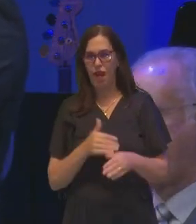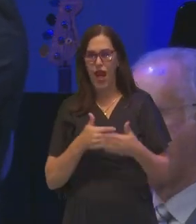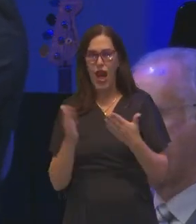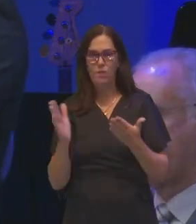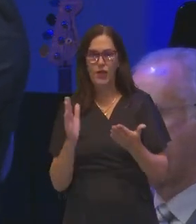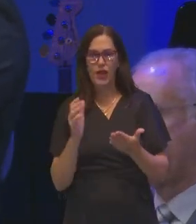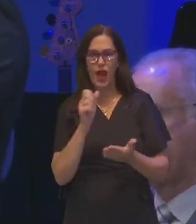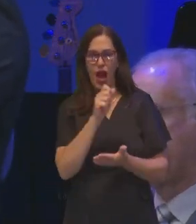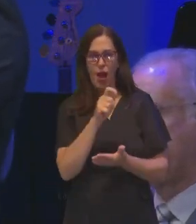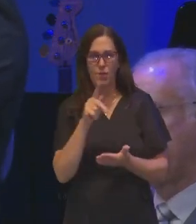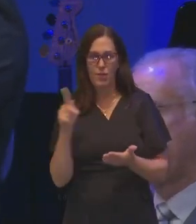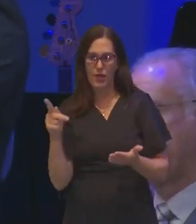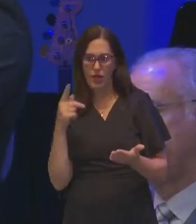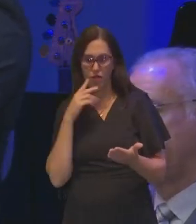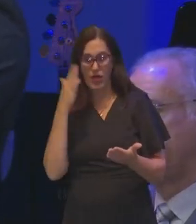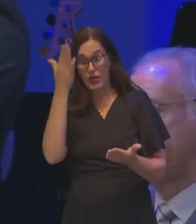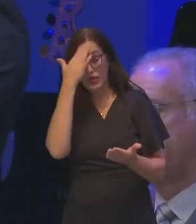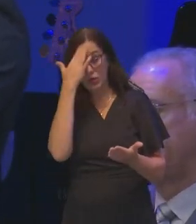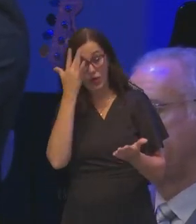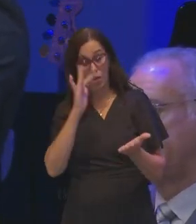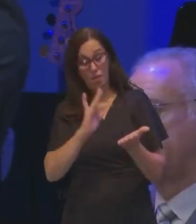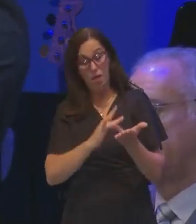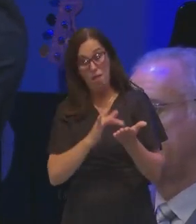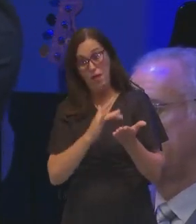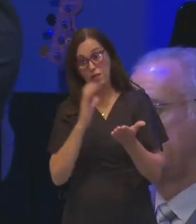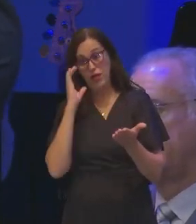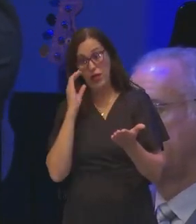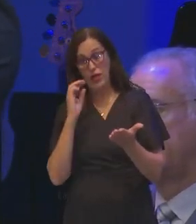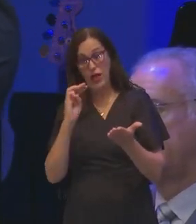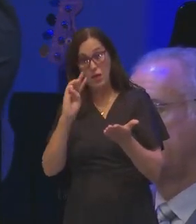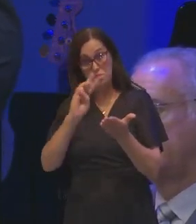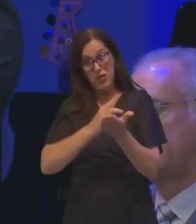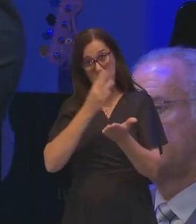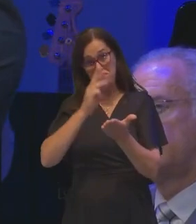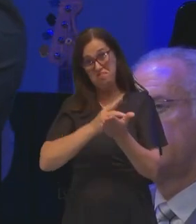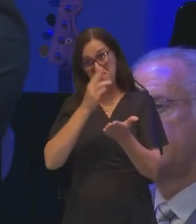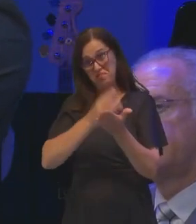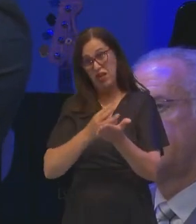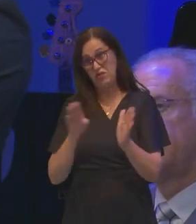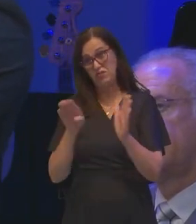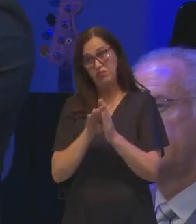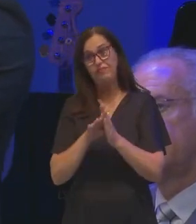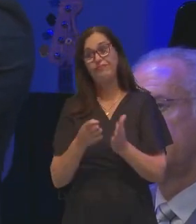aplicativo para sabermos qual é a mensagem que chegou.